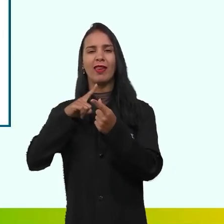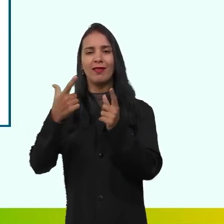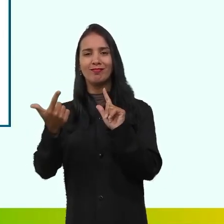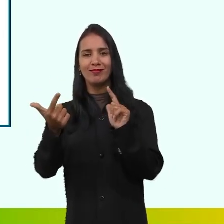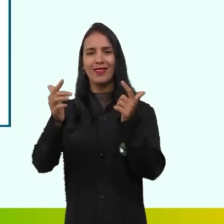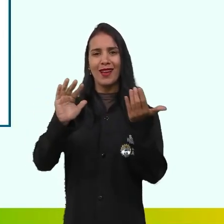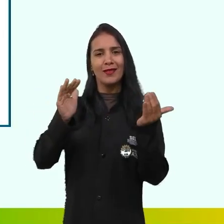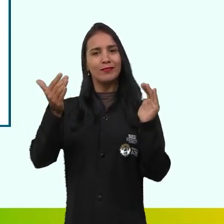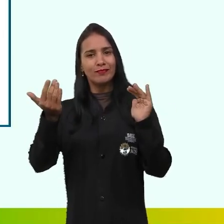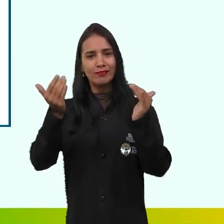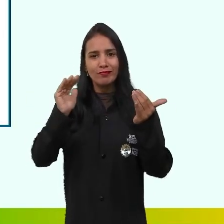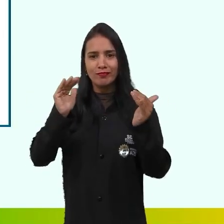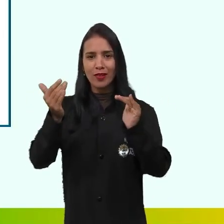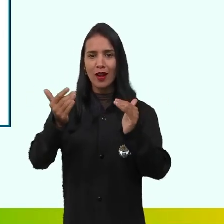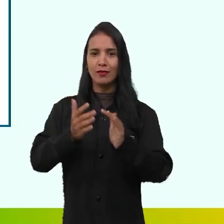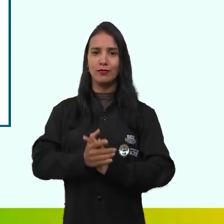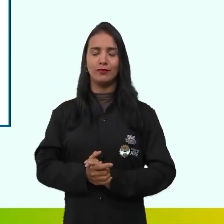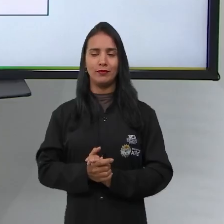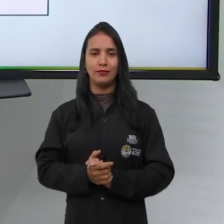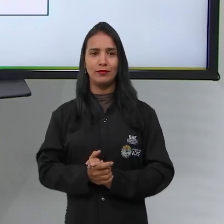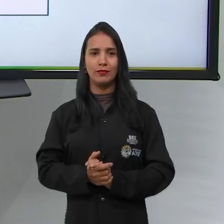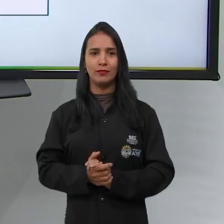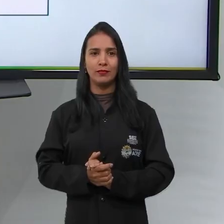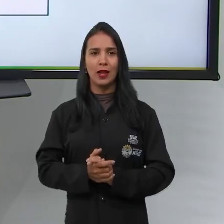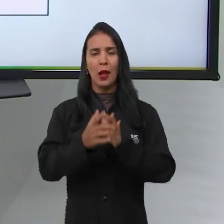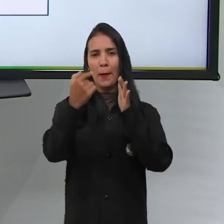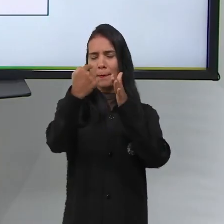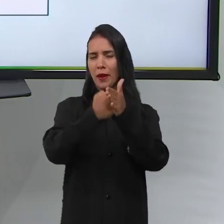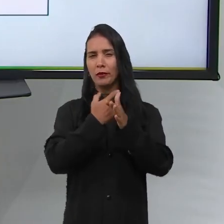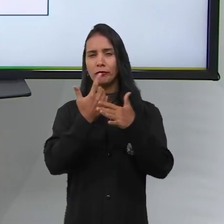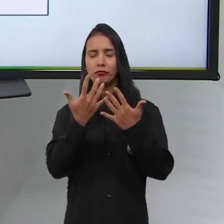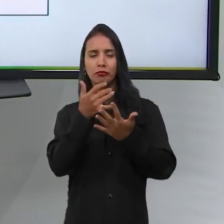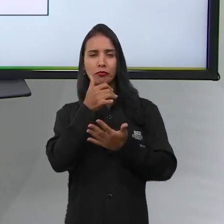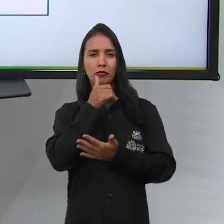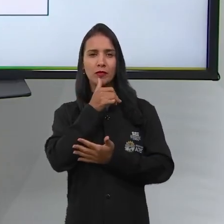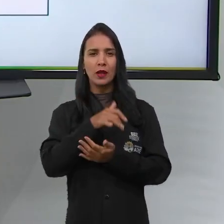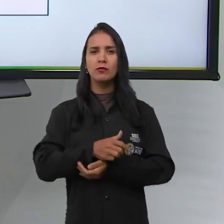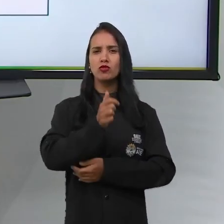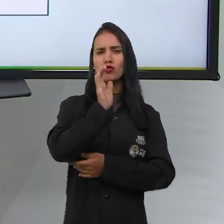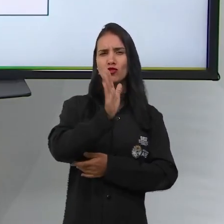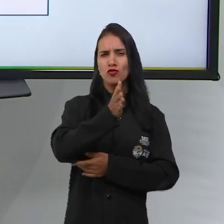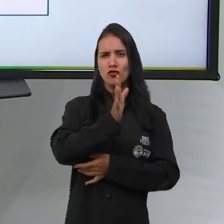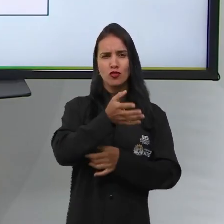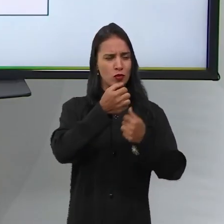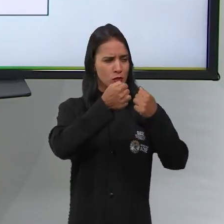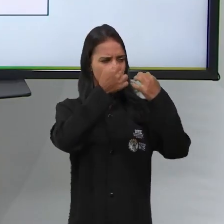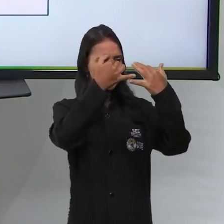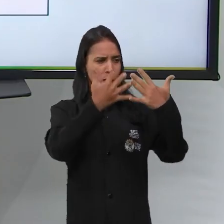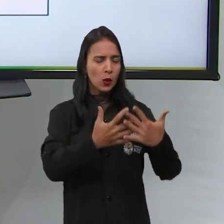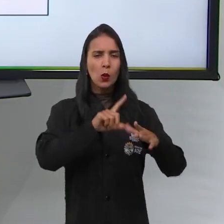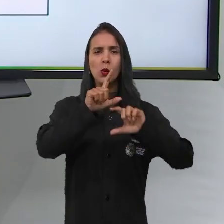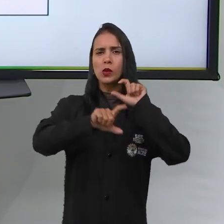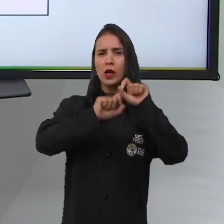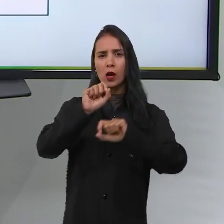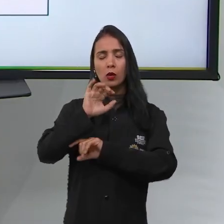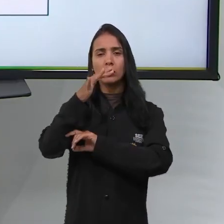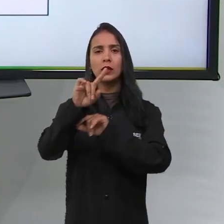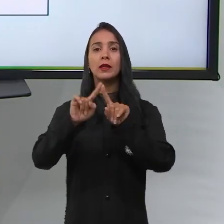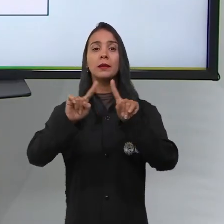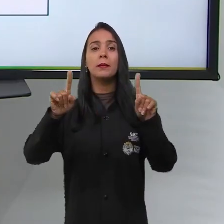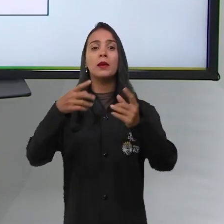pessoal? Agora, professora, a senhora já falou das consequências, mas como isso